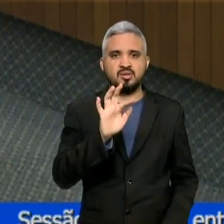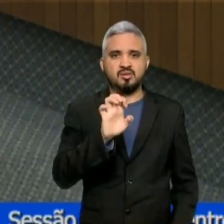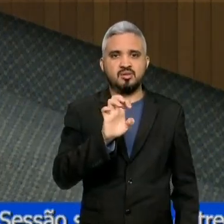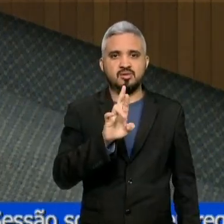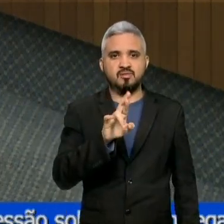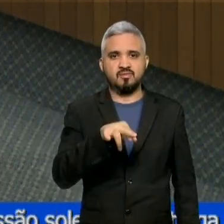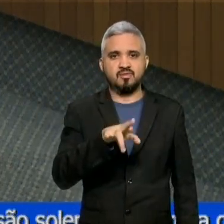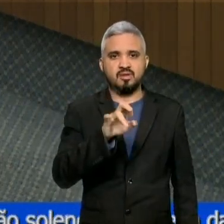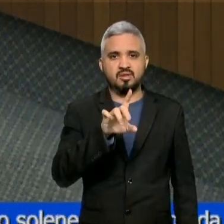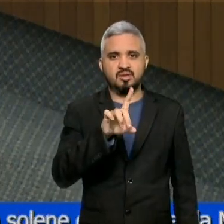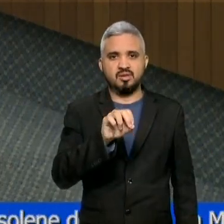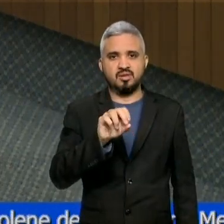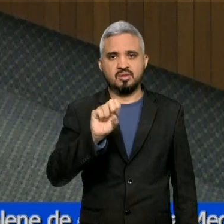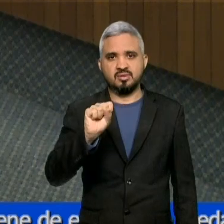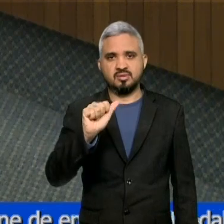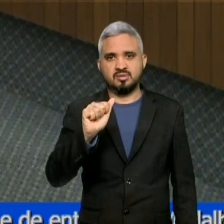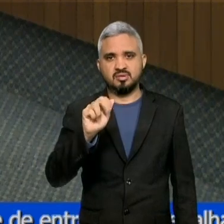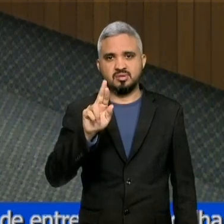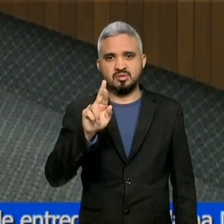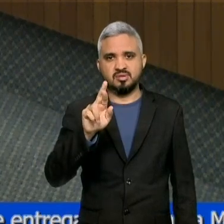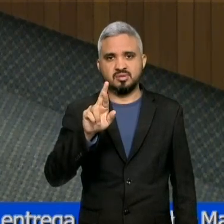representam uma figura que,